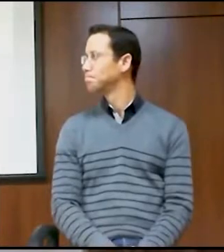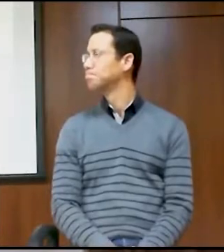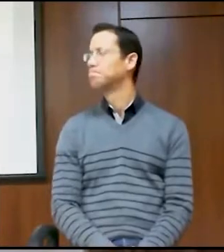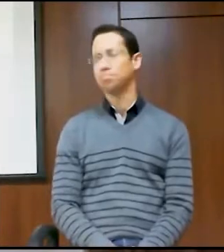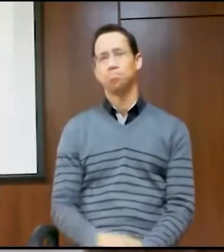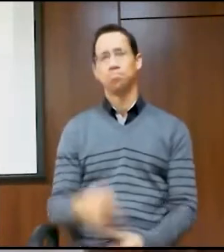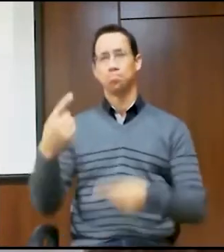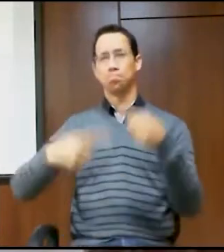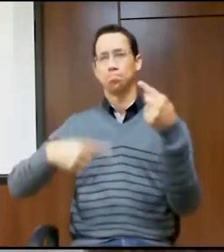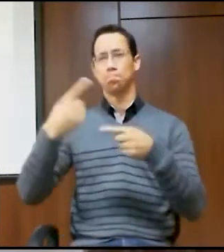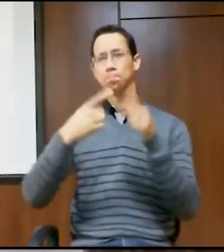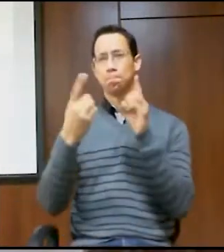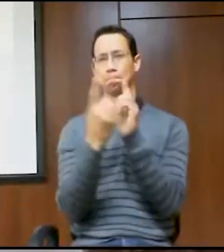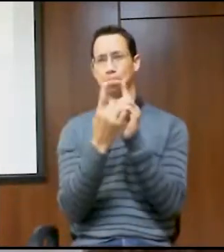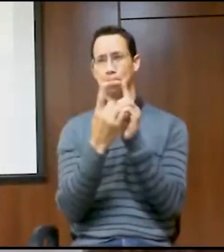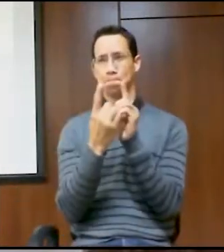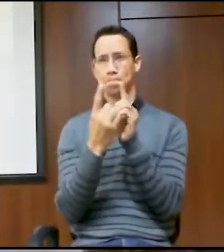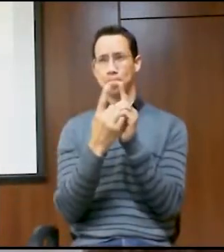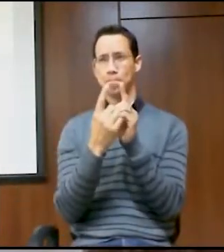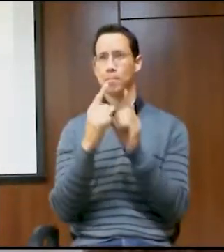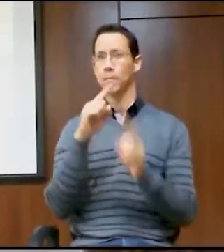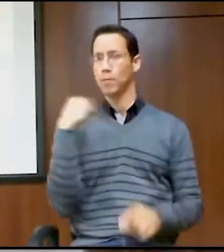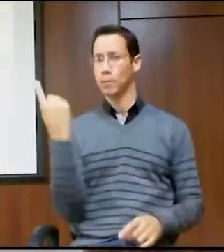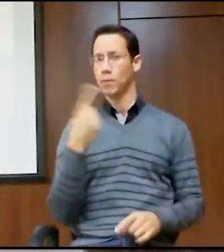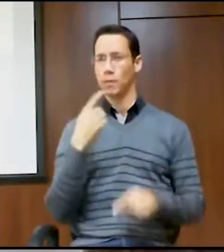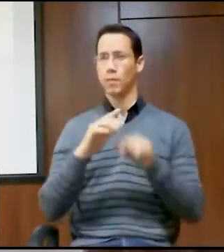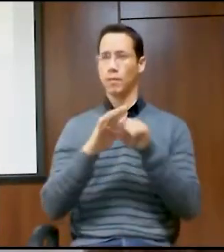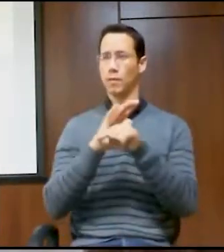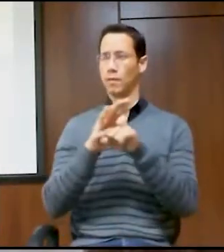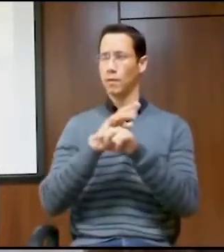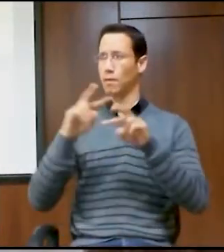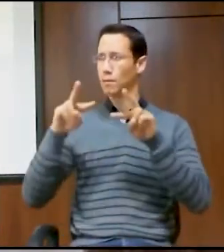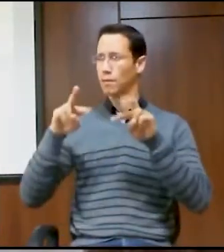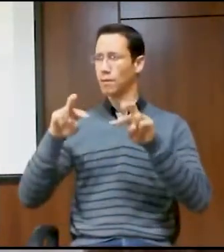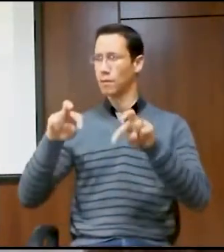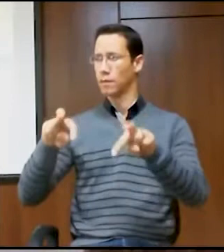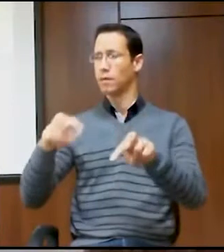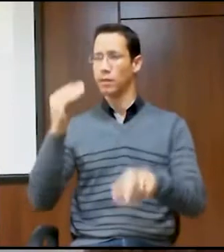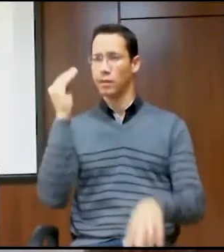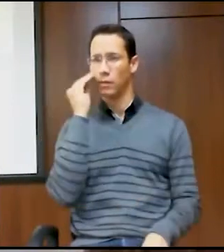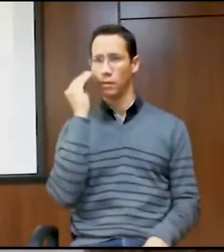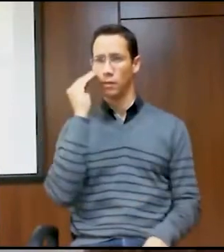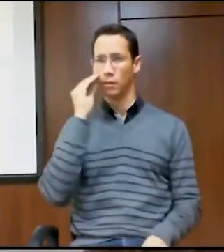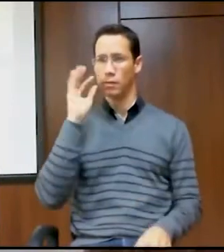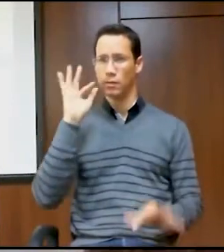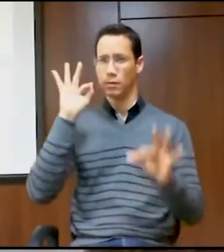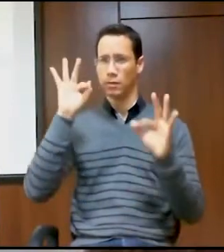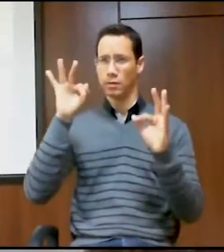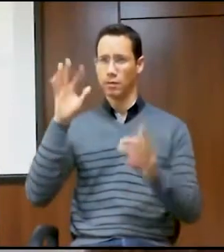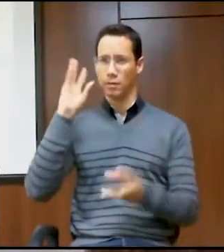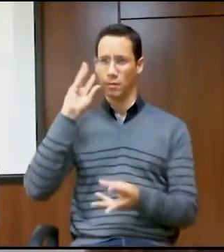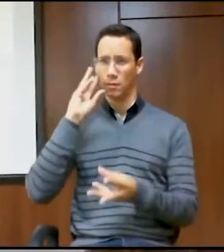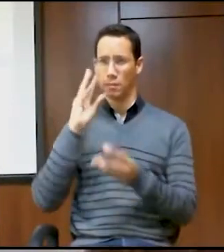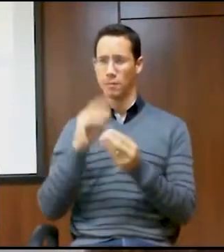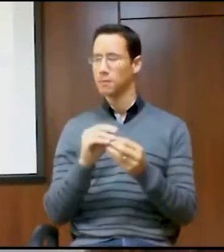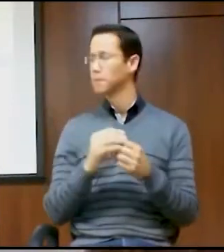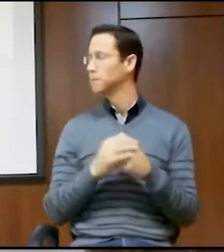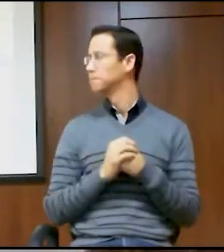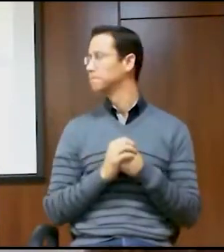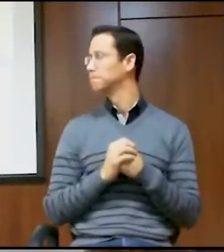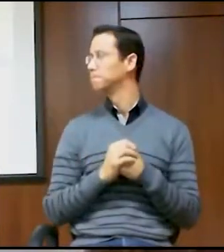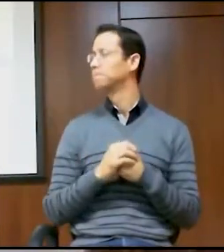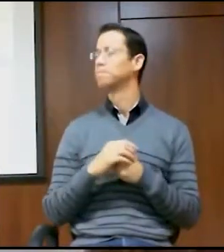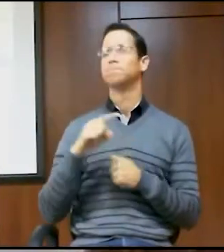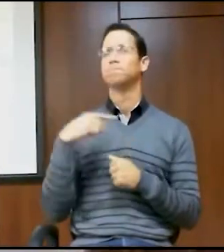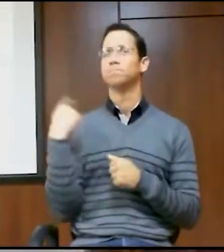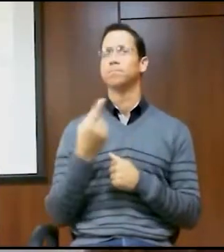de atendimento, toda a nossa avaliação, e aí eu vou tentando ir para o final um pouco, todos os nossos